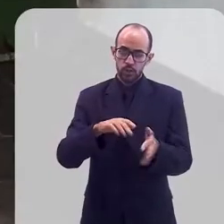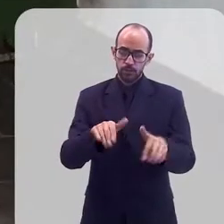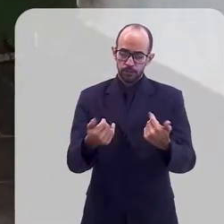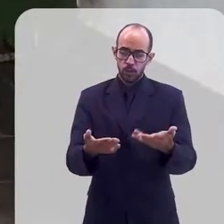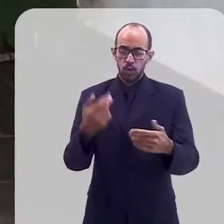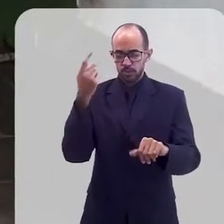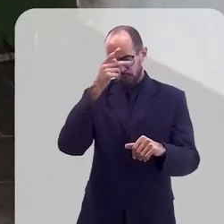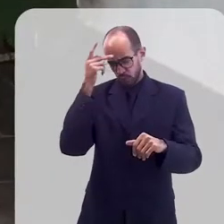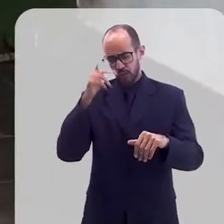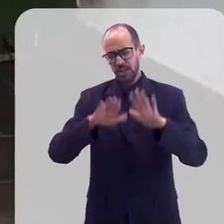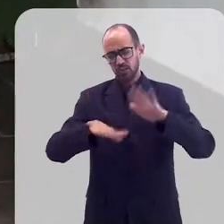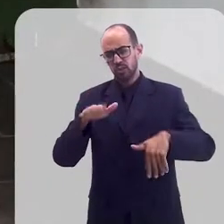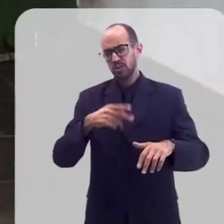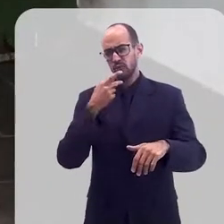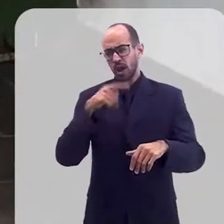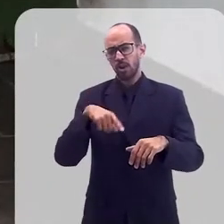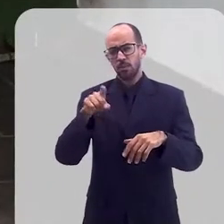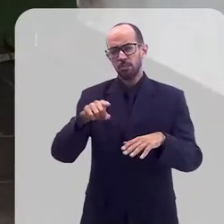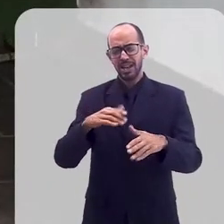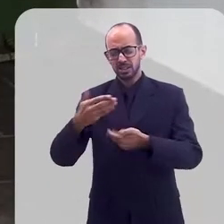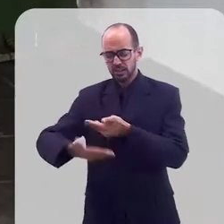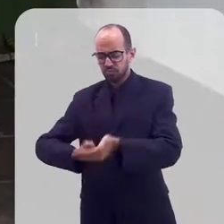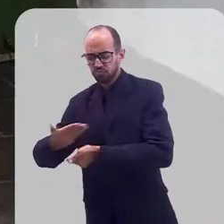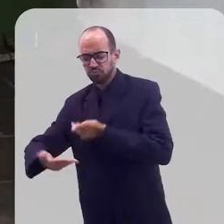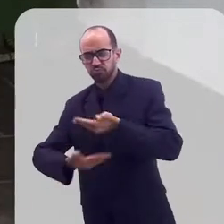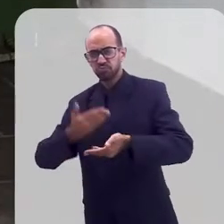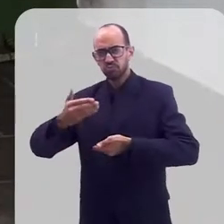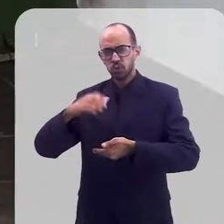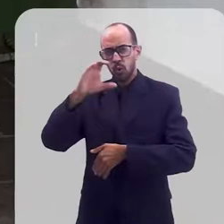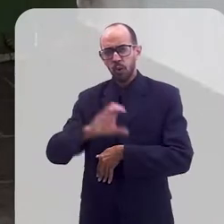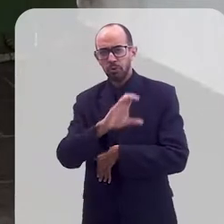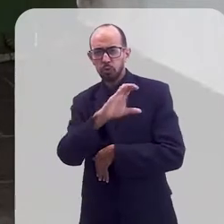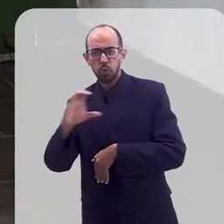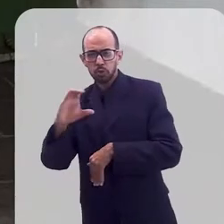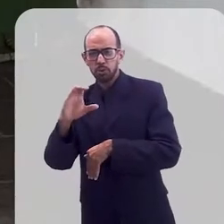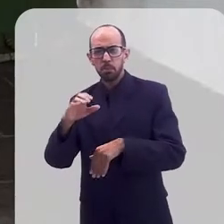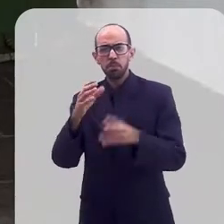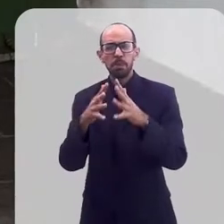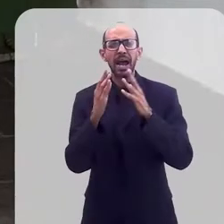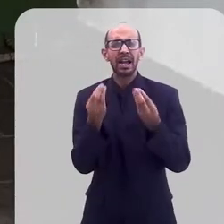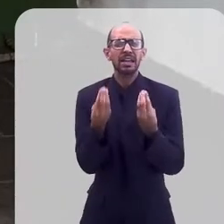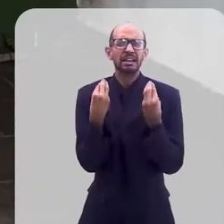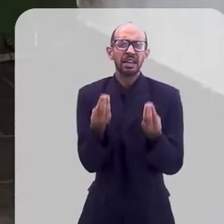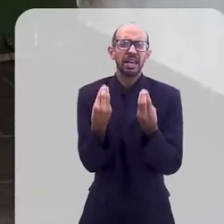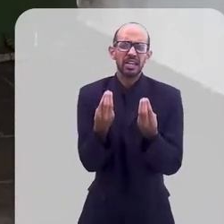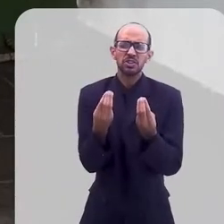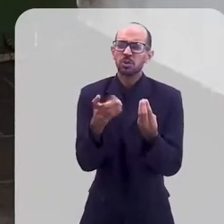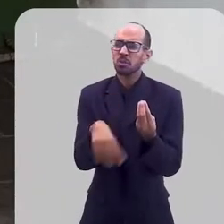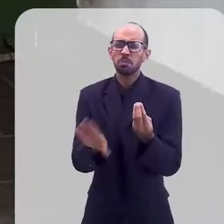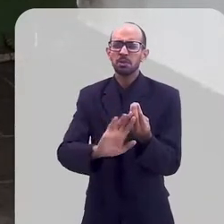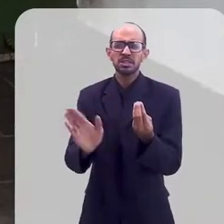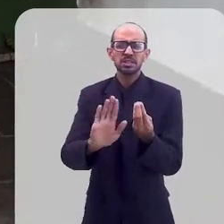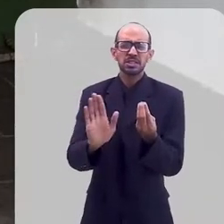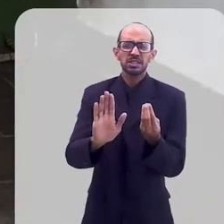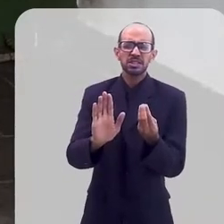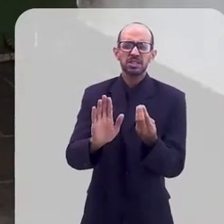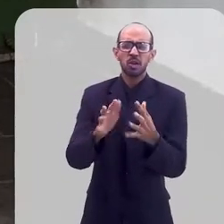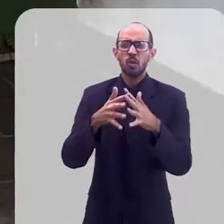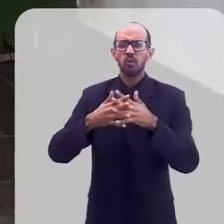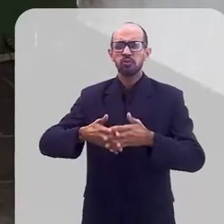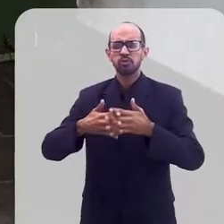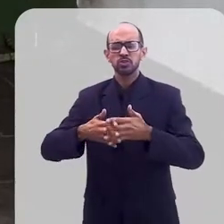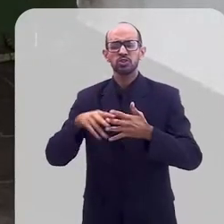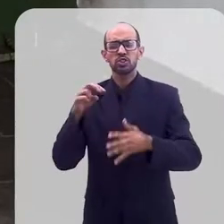pessoas falam assim, mas o sincretismo católico, por quê? Não precisa mais. A gente não precisa mais confundir